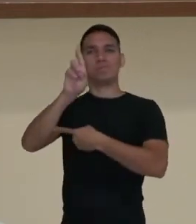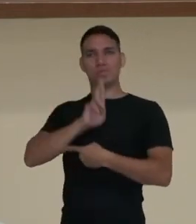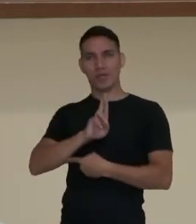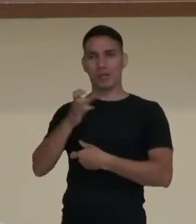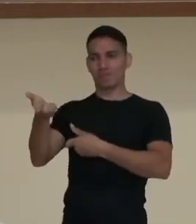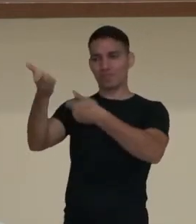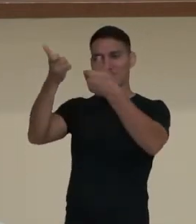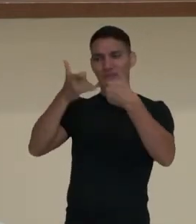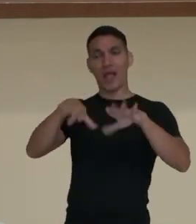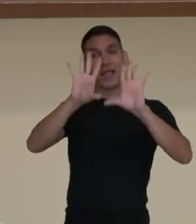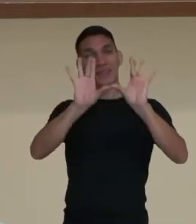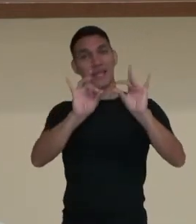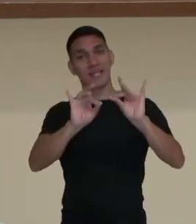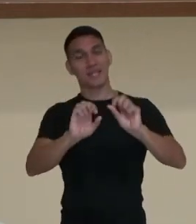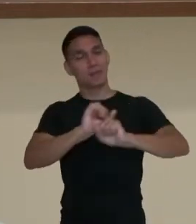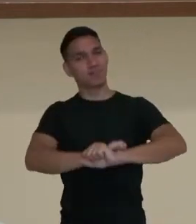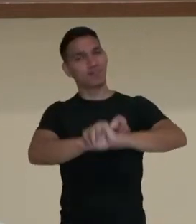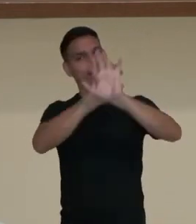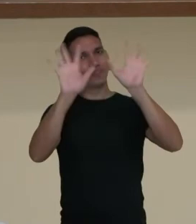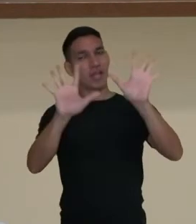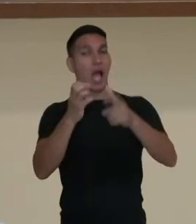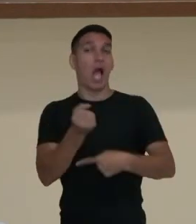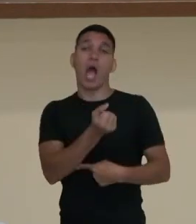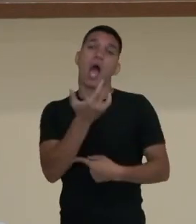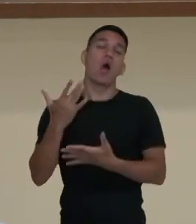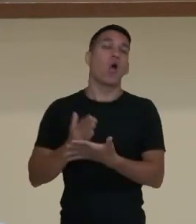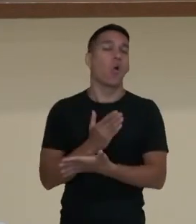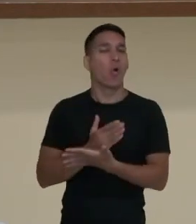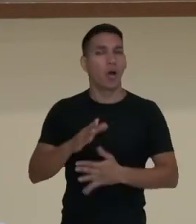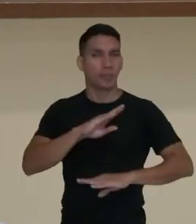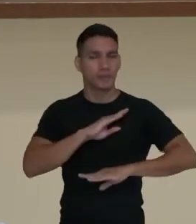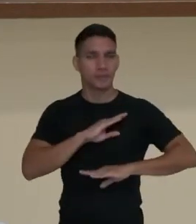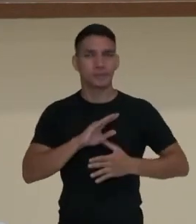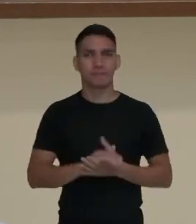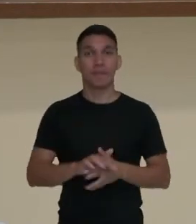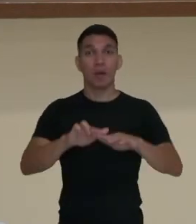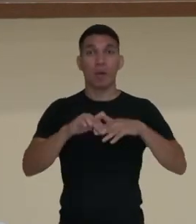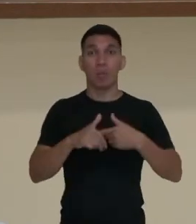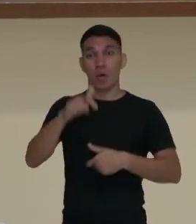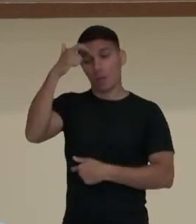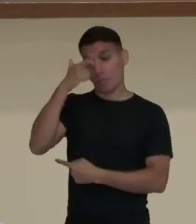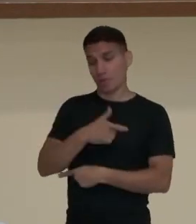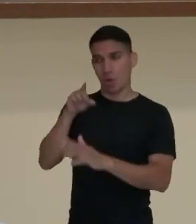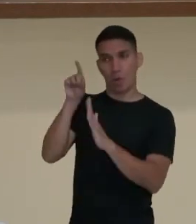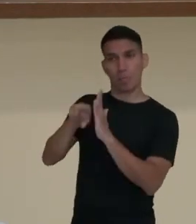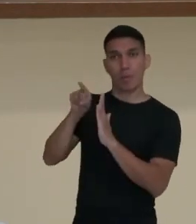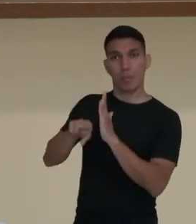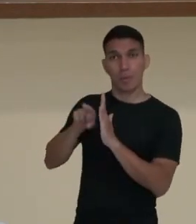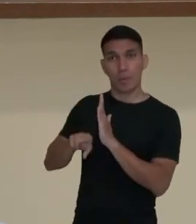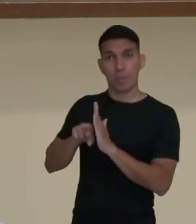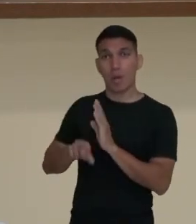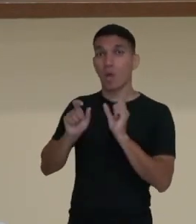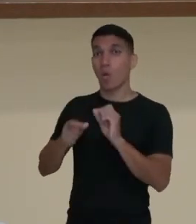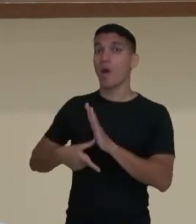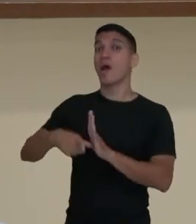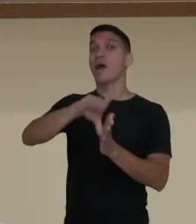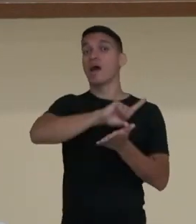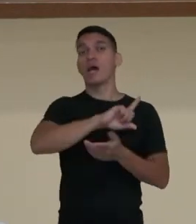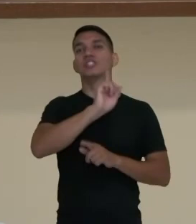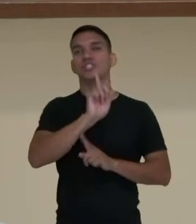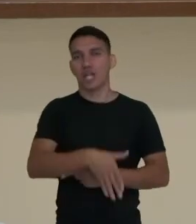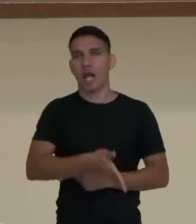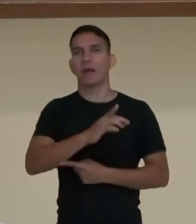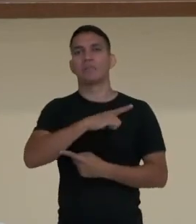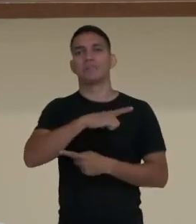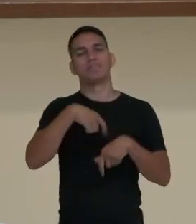responde para esclarecer melhor algumas coisas. Então, o entrevistador, ele tem que ter aí um